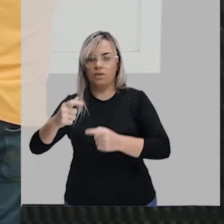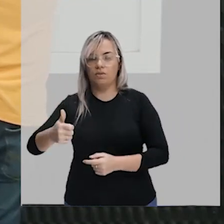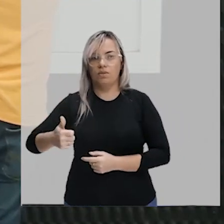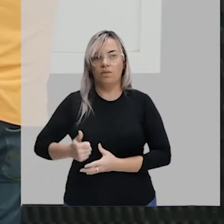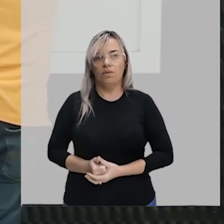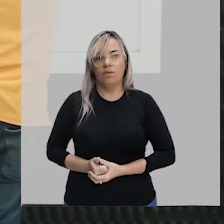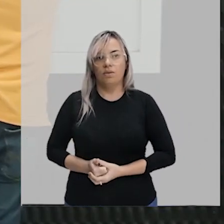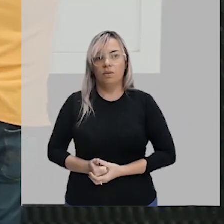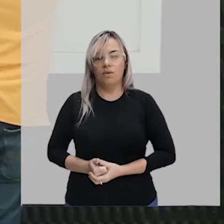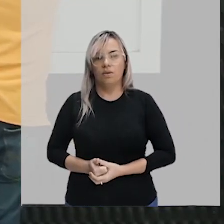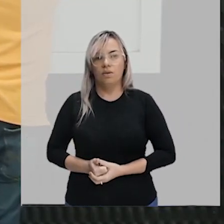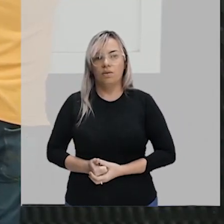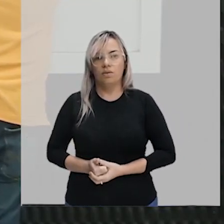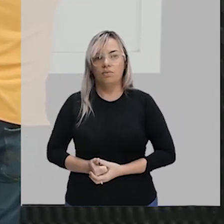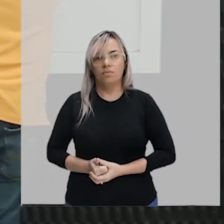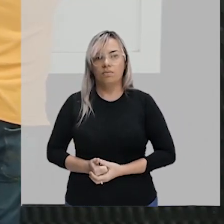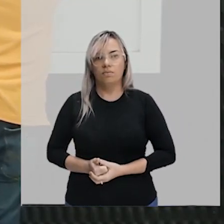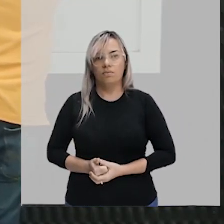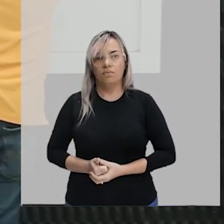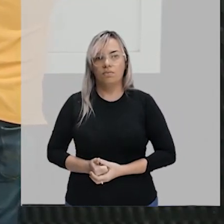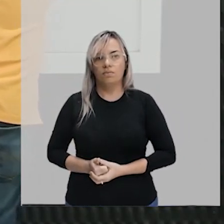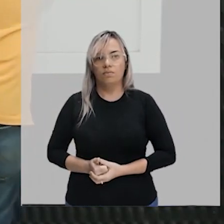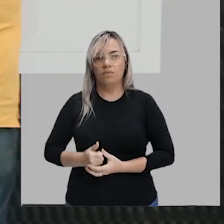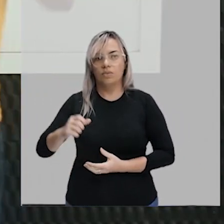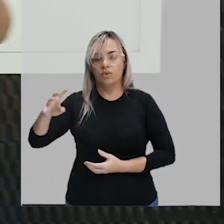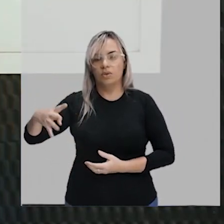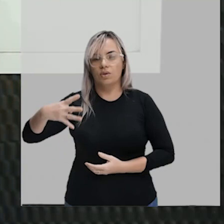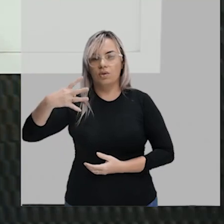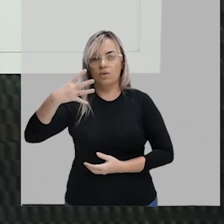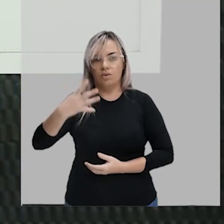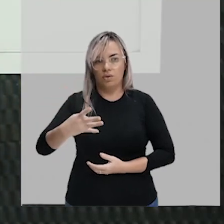1, mais 2 vezes 3.